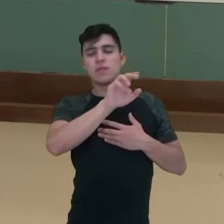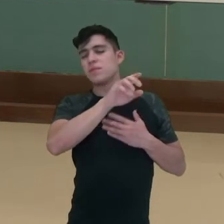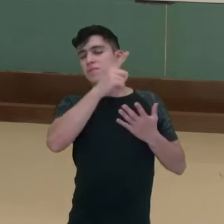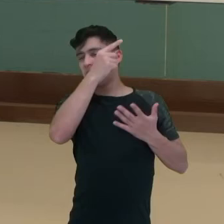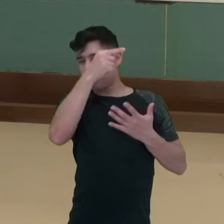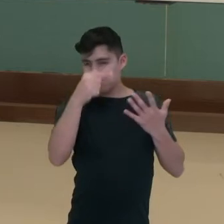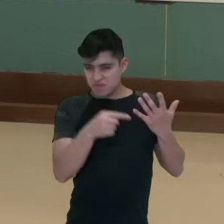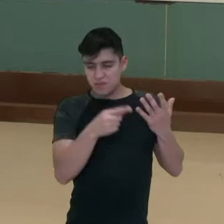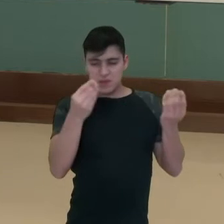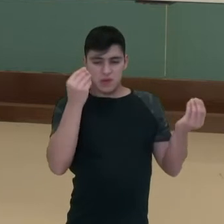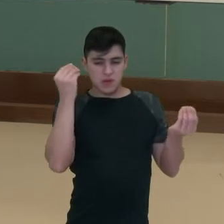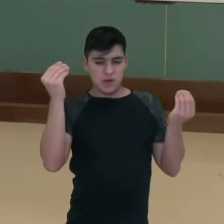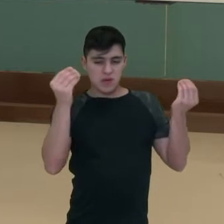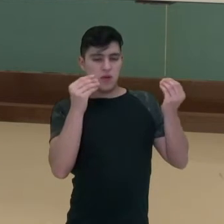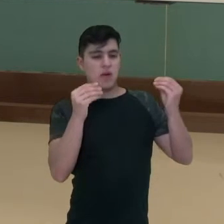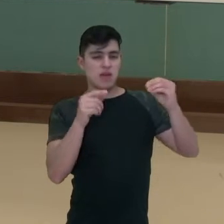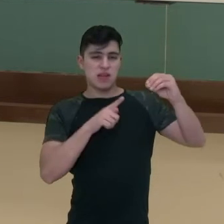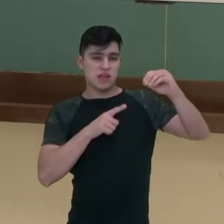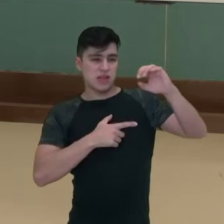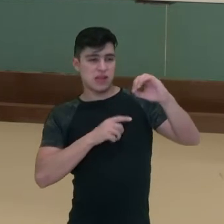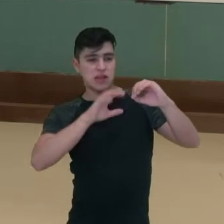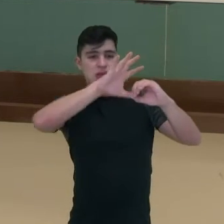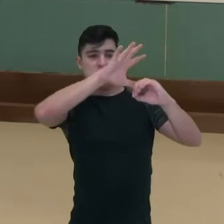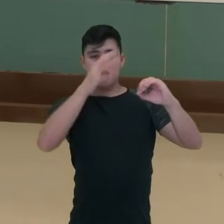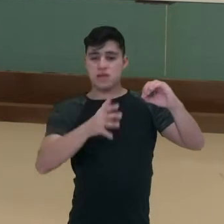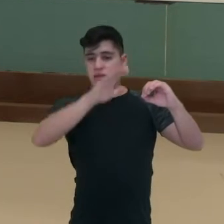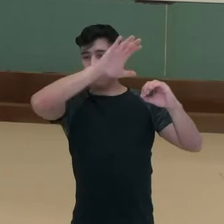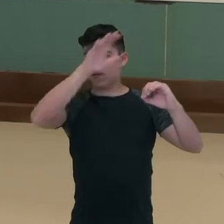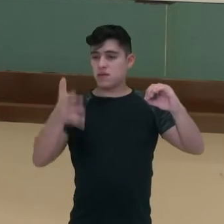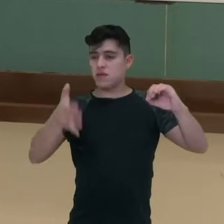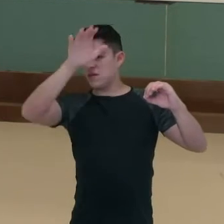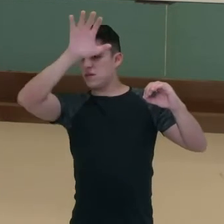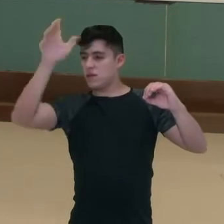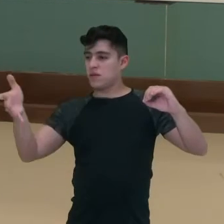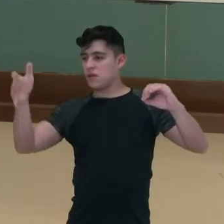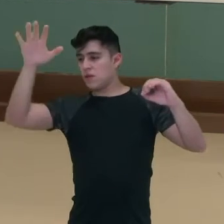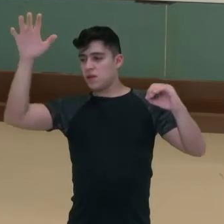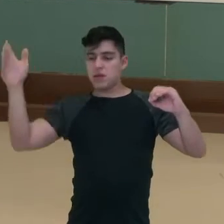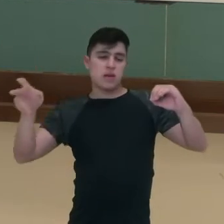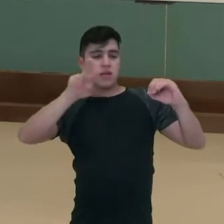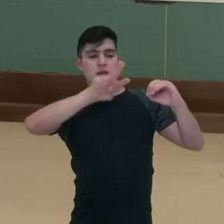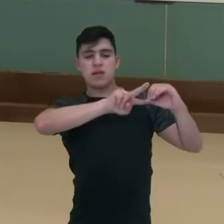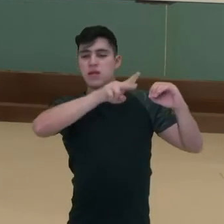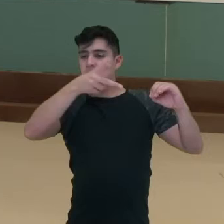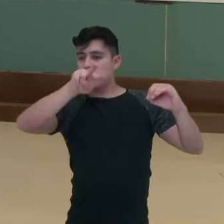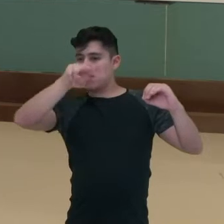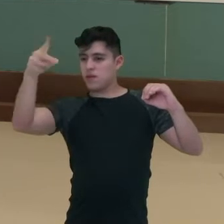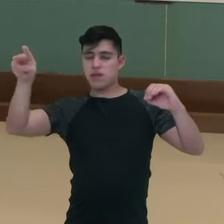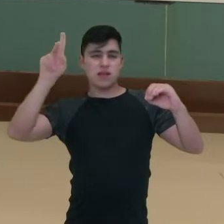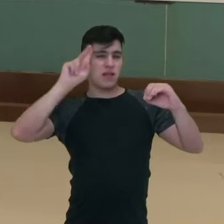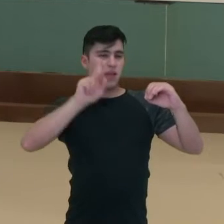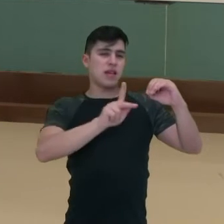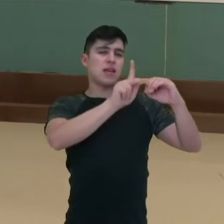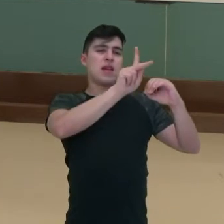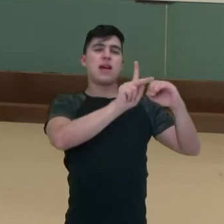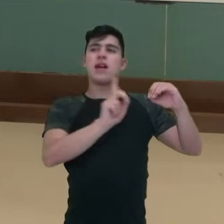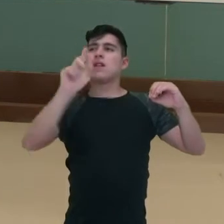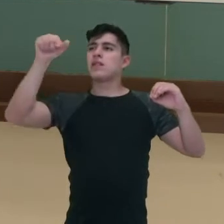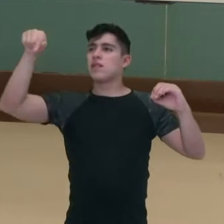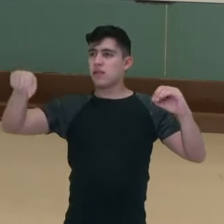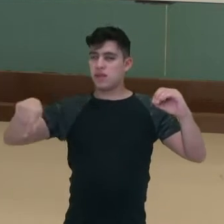na eletrosfera, nas camadas eletrônicas de K a Q. Lembram disso?